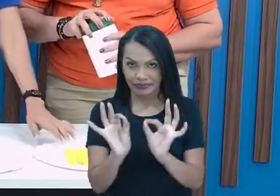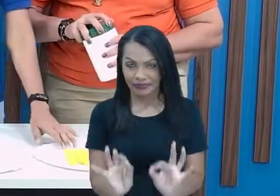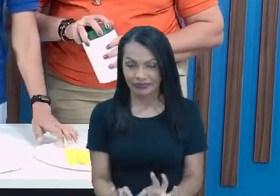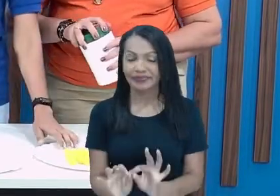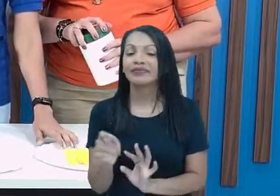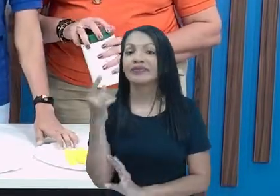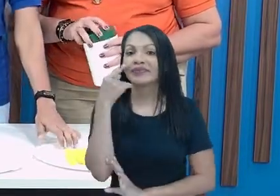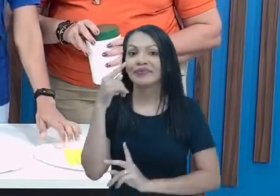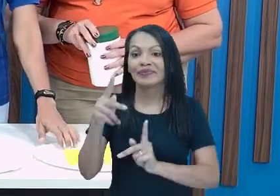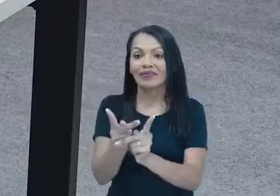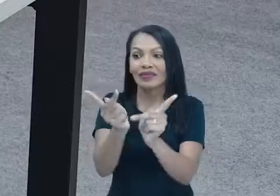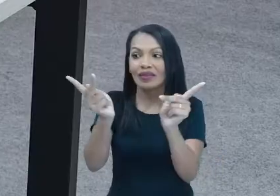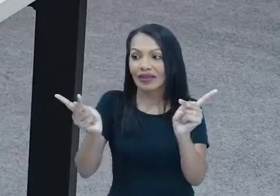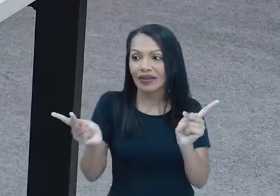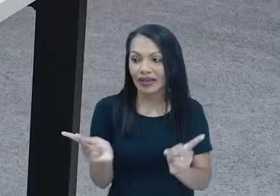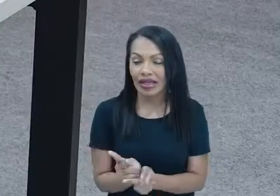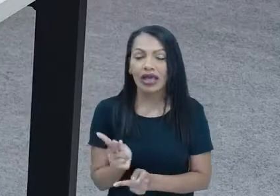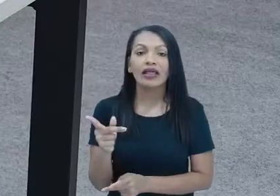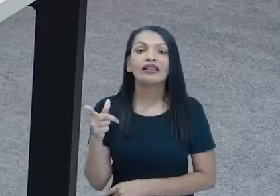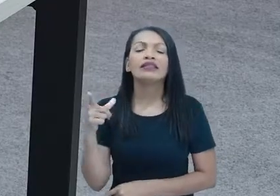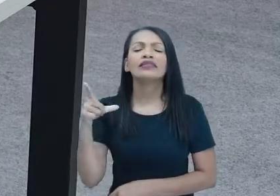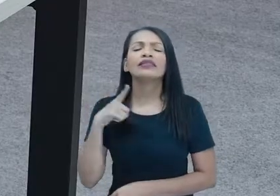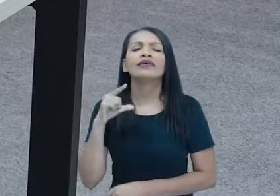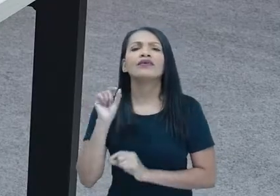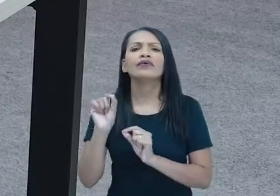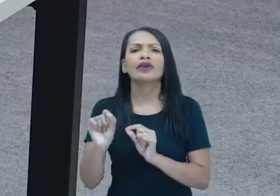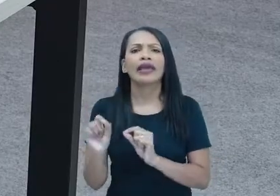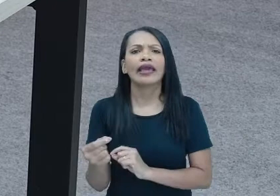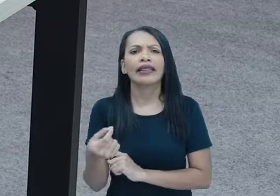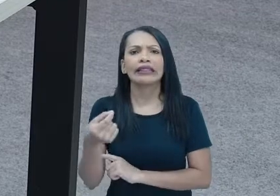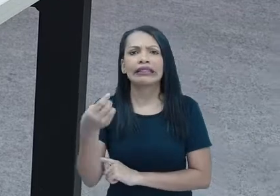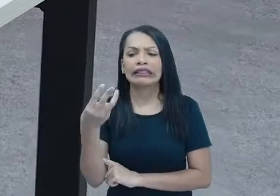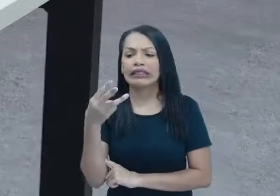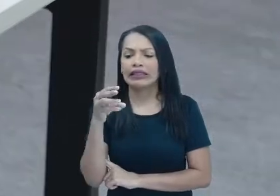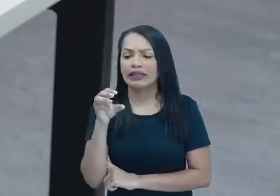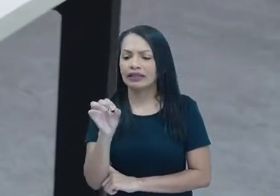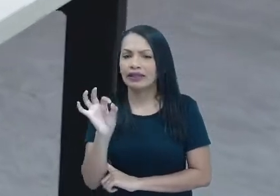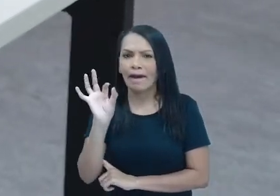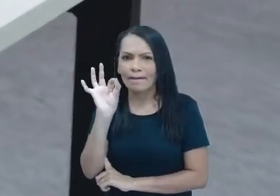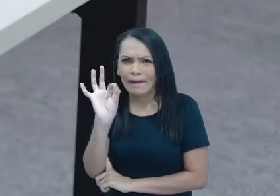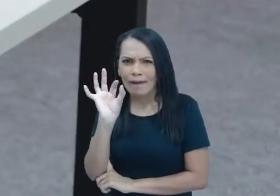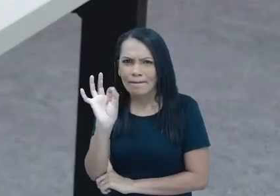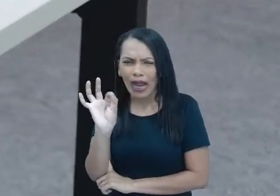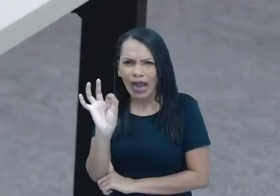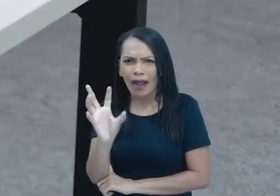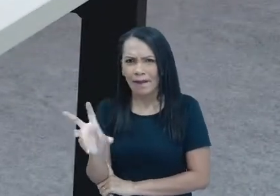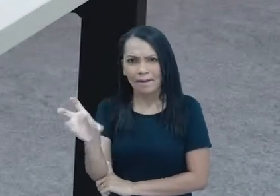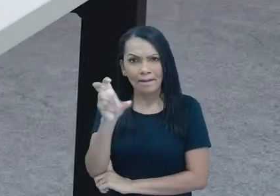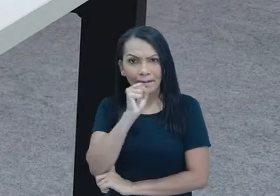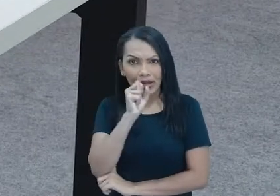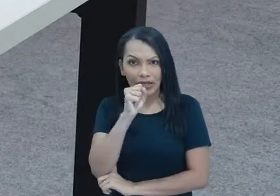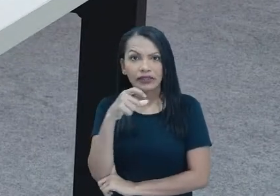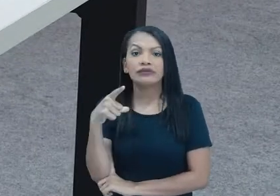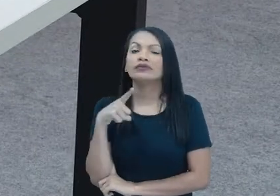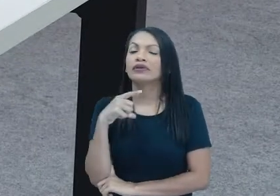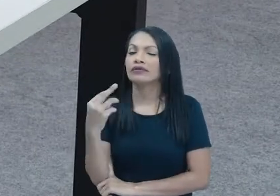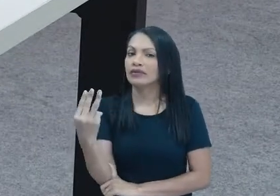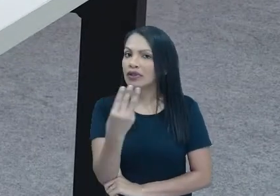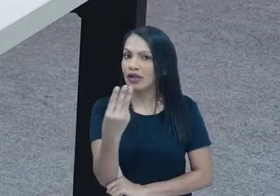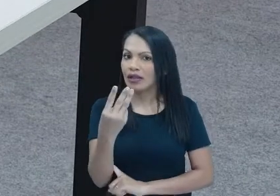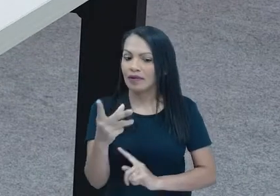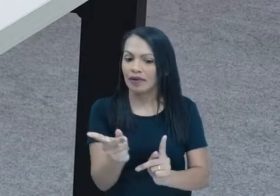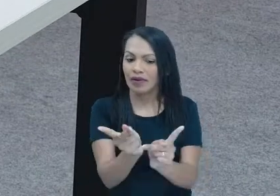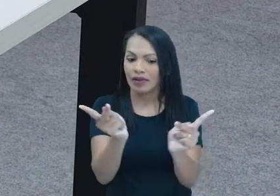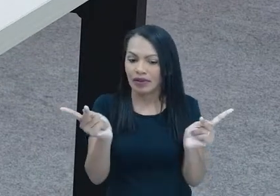Nesse prato aqui, eu tenho 30 pompons na cor laranja. Eu tenho 3 pratos brancos em cima da minha